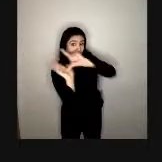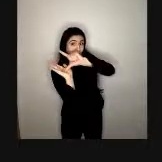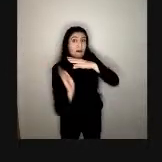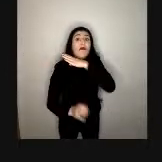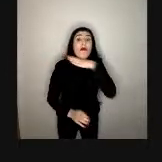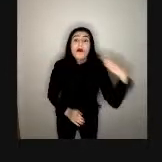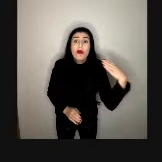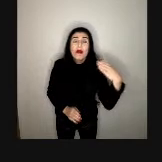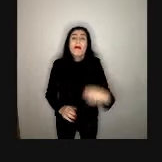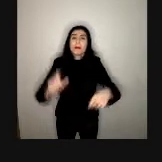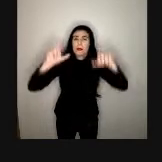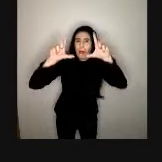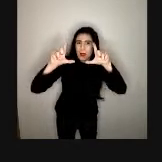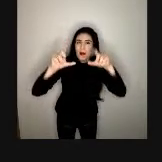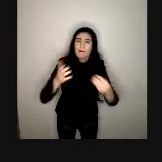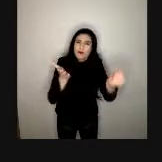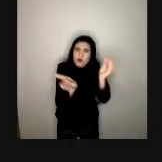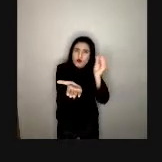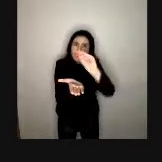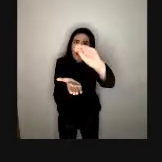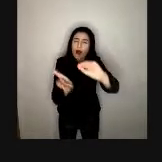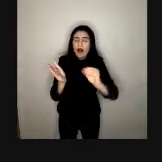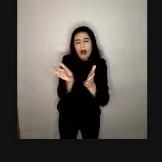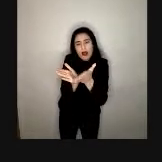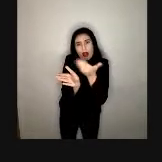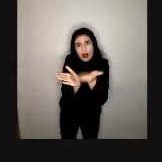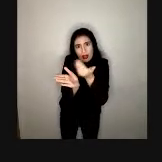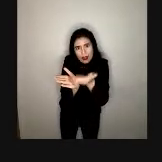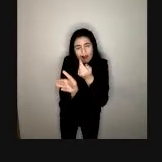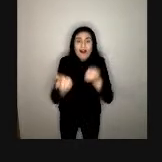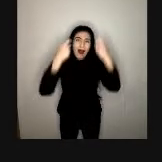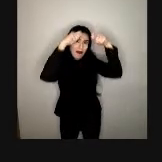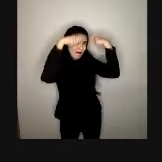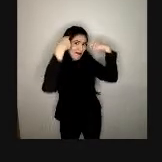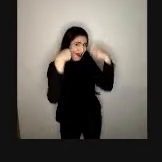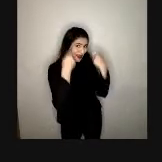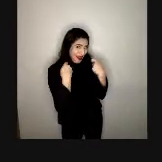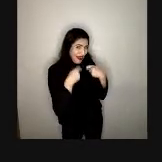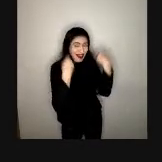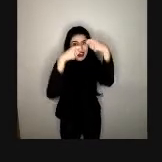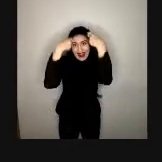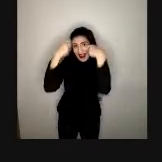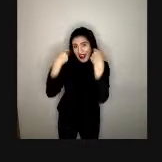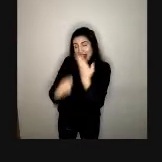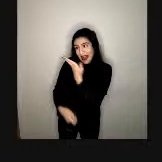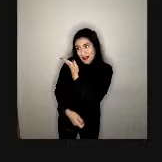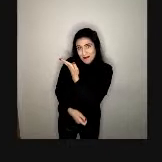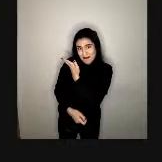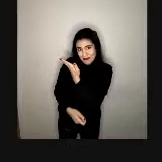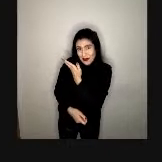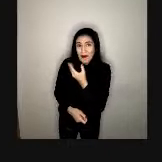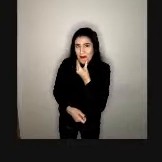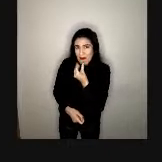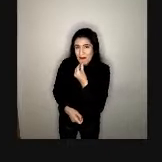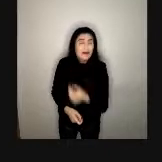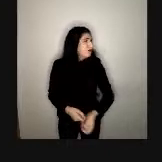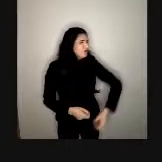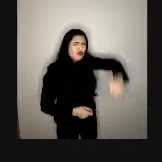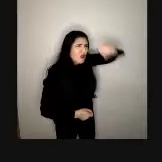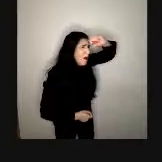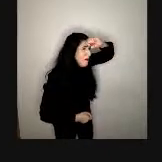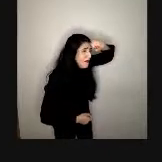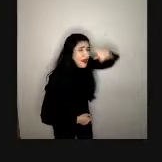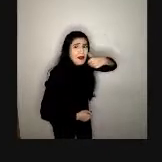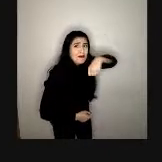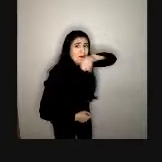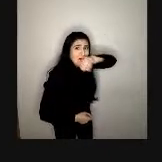que foi para um livro de maquiagem, um grande amigo maquiador, que ele não sabia que ela era minha mãe. Eu era editora